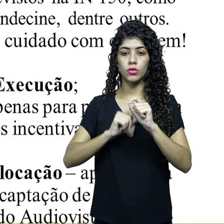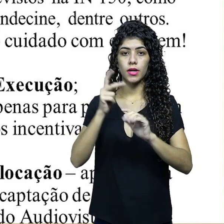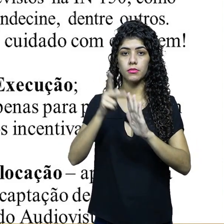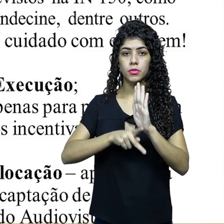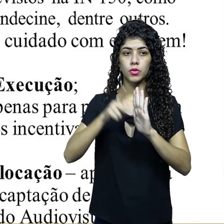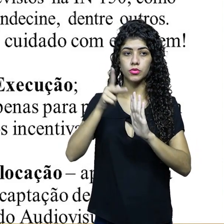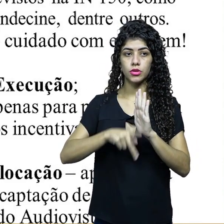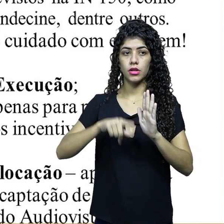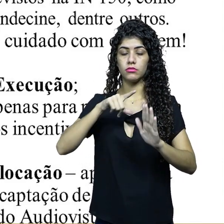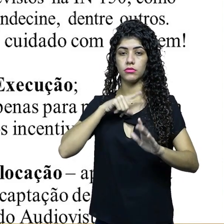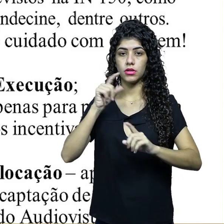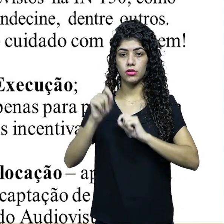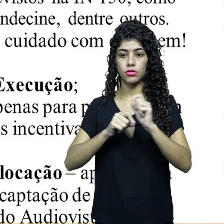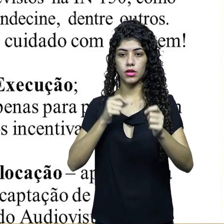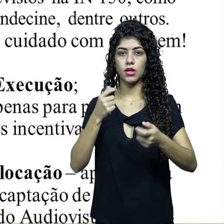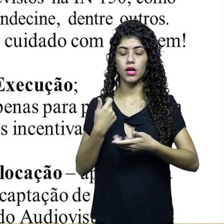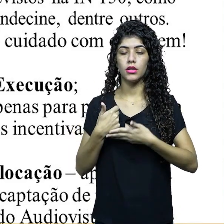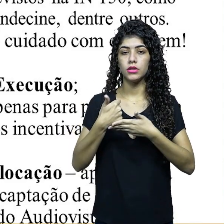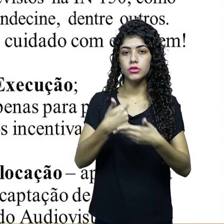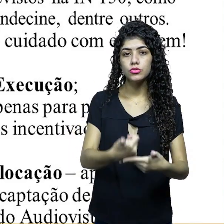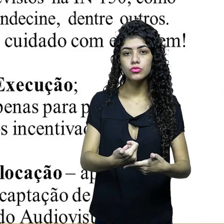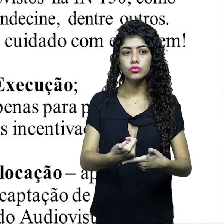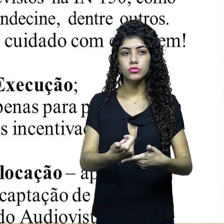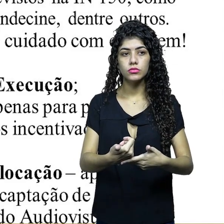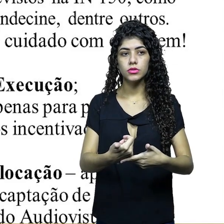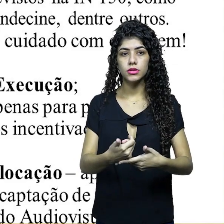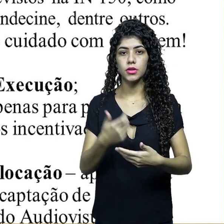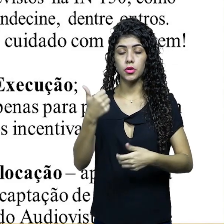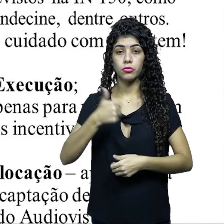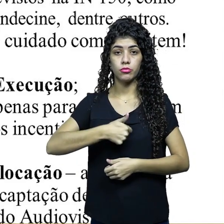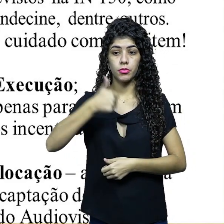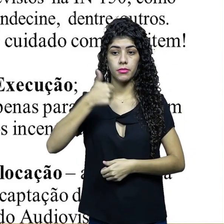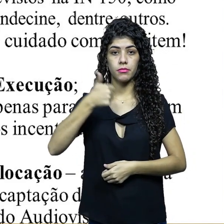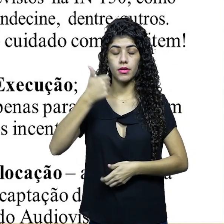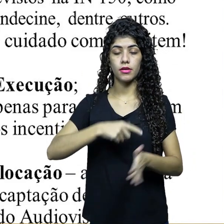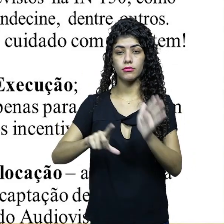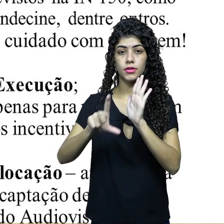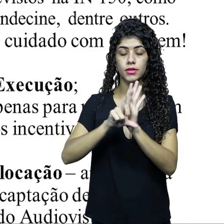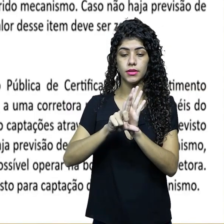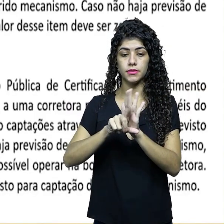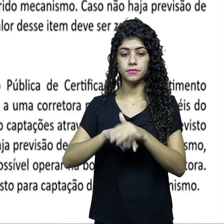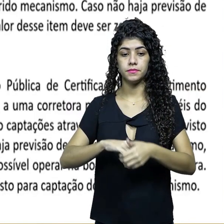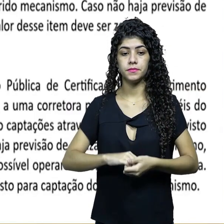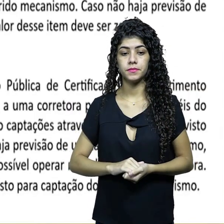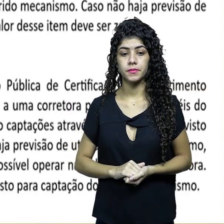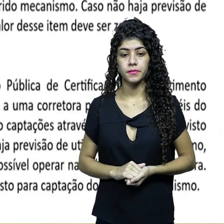projetos em que há captação de recursos pelo artigo 1º da Lei do Audiovisual.